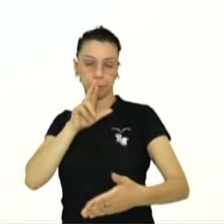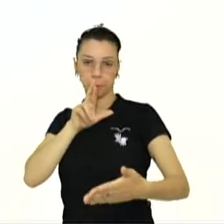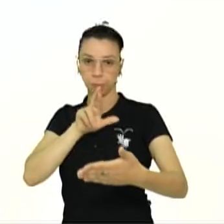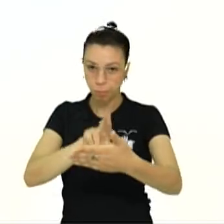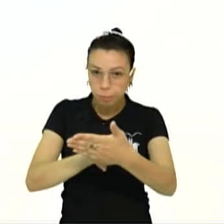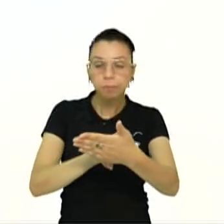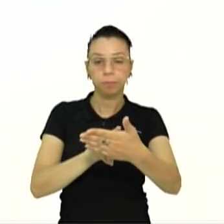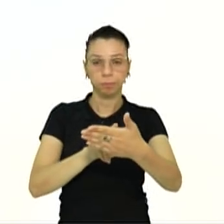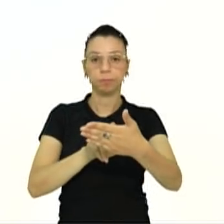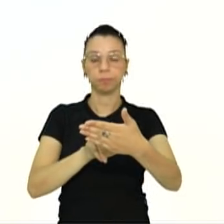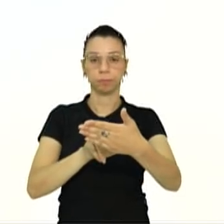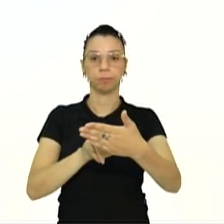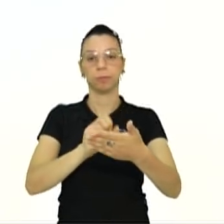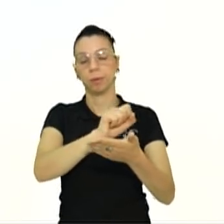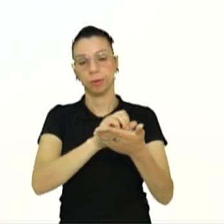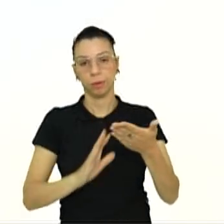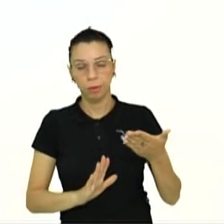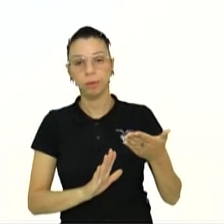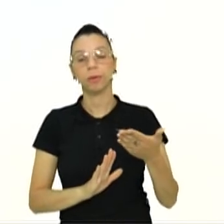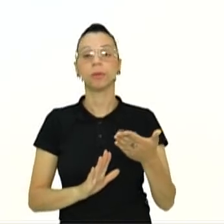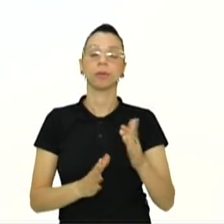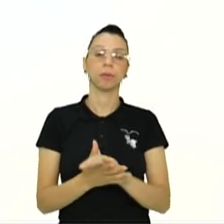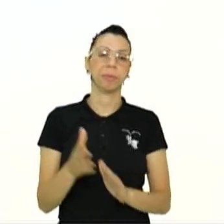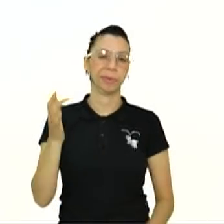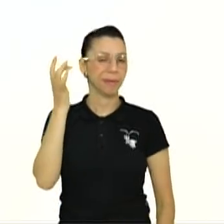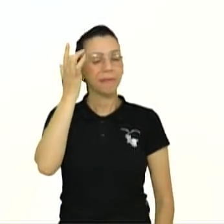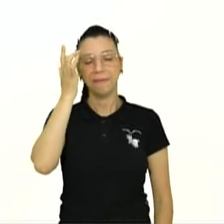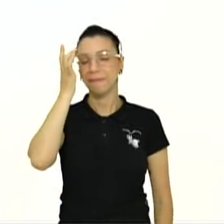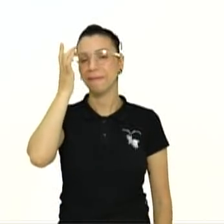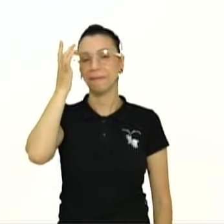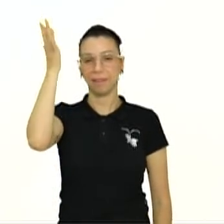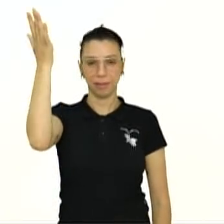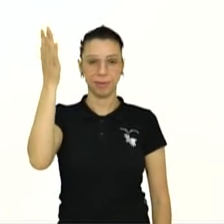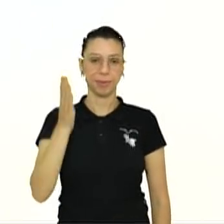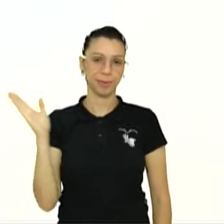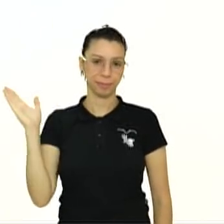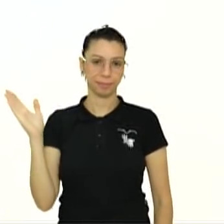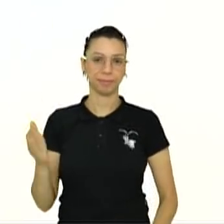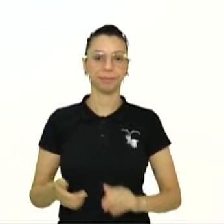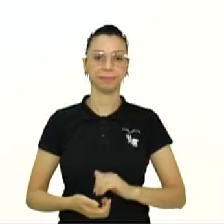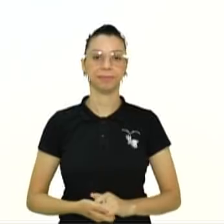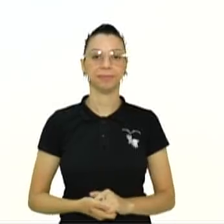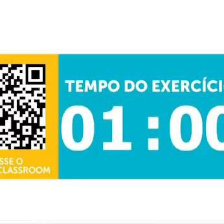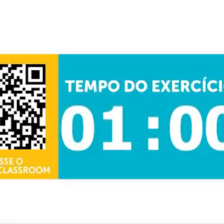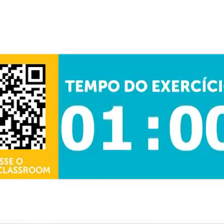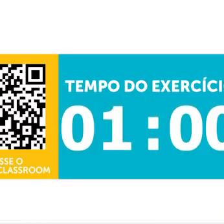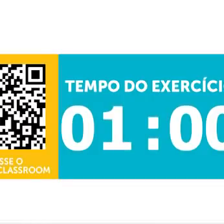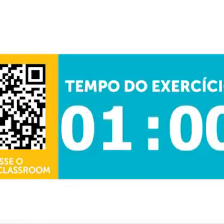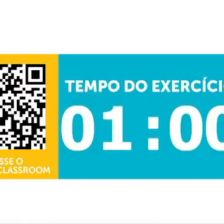vocês fazerem esse exercício que está muito fácil.